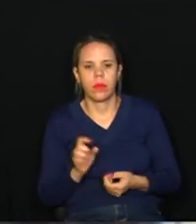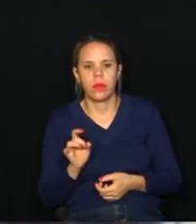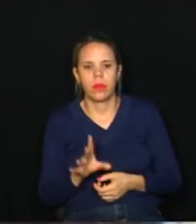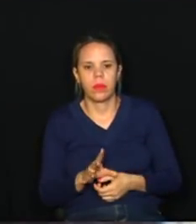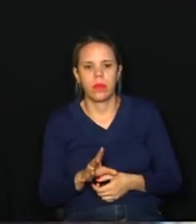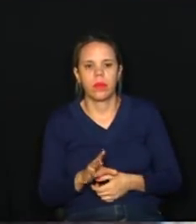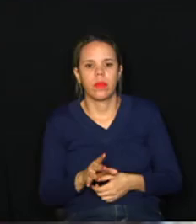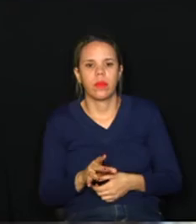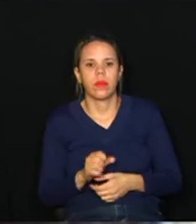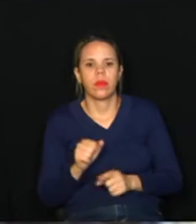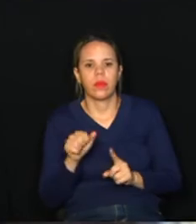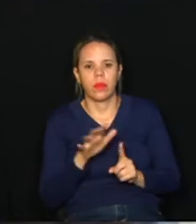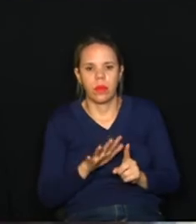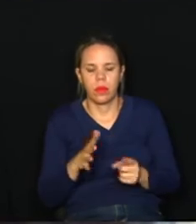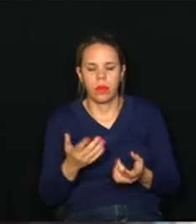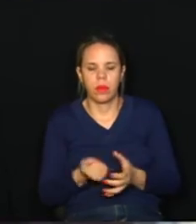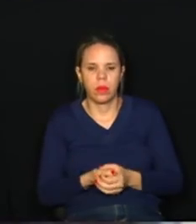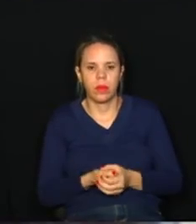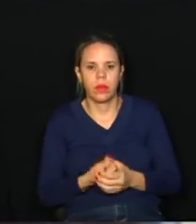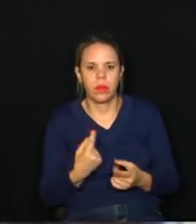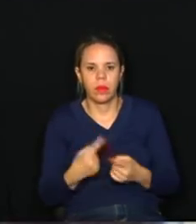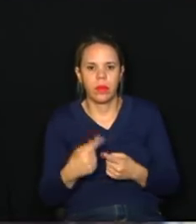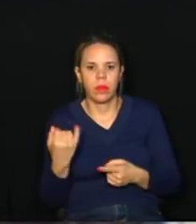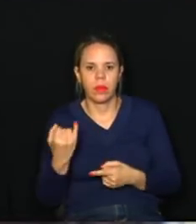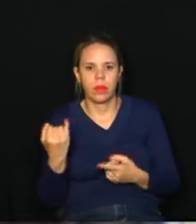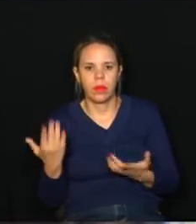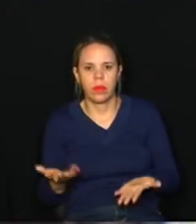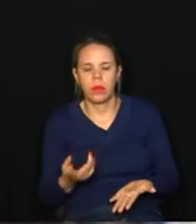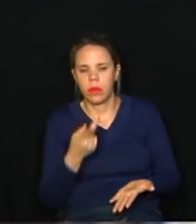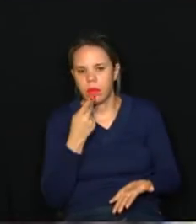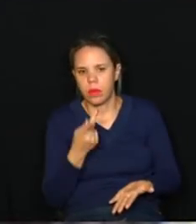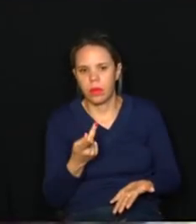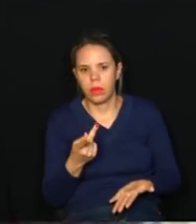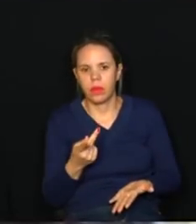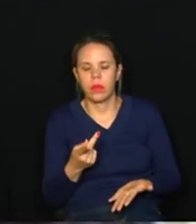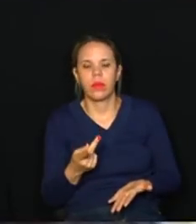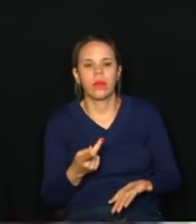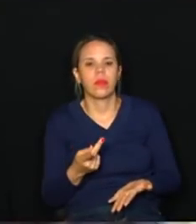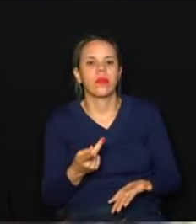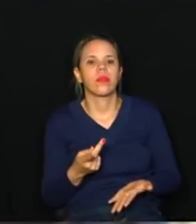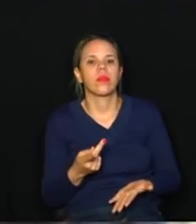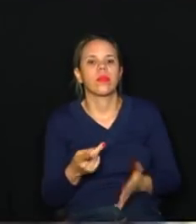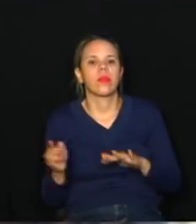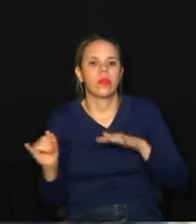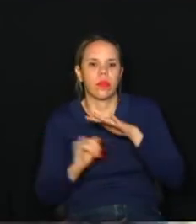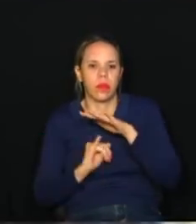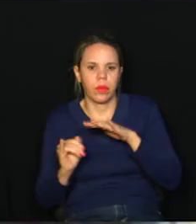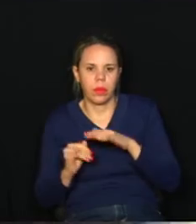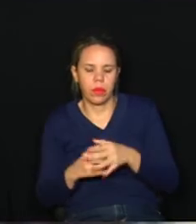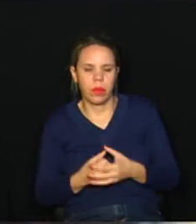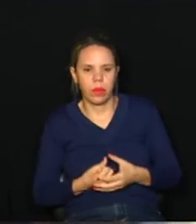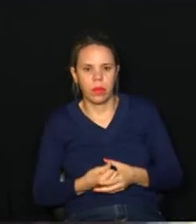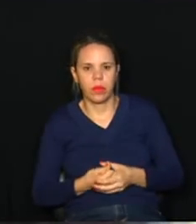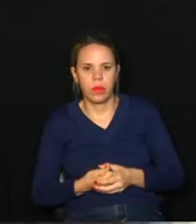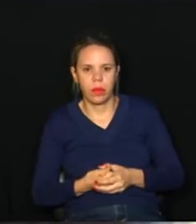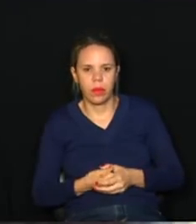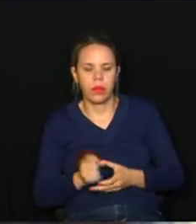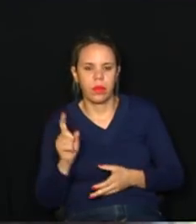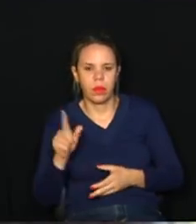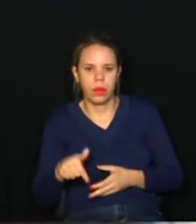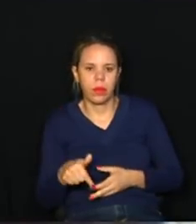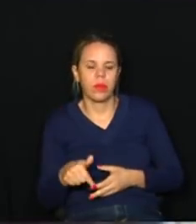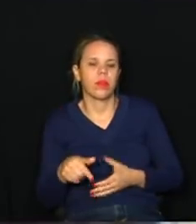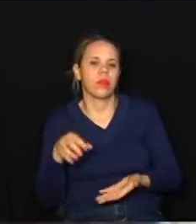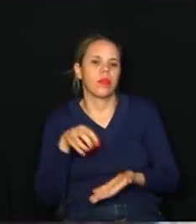bem da sociedade. Porque é importante que se diga que essas instituições são órgãos